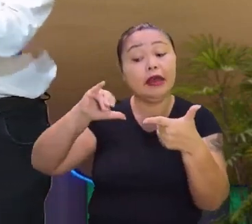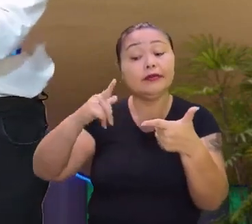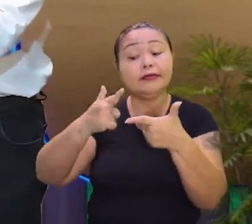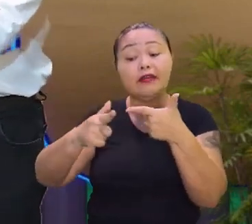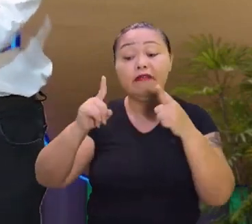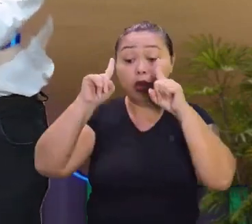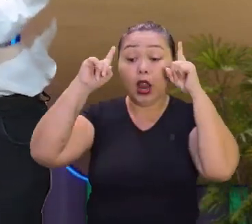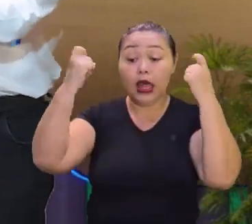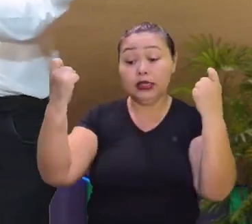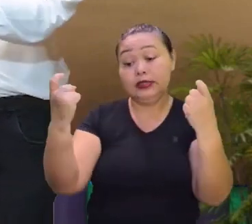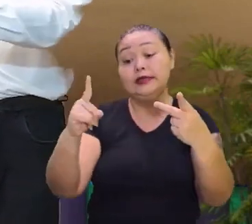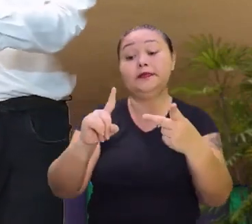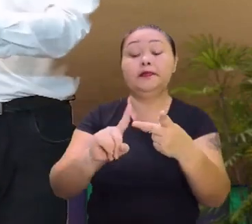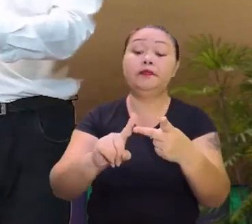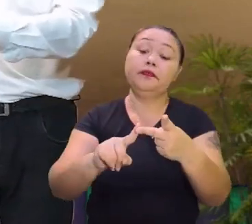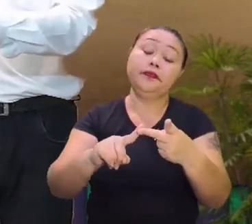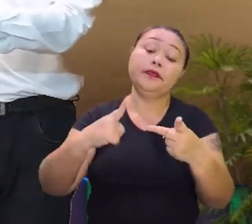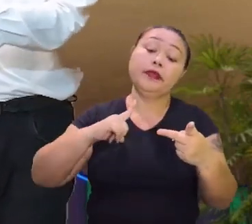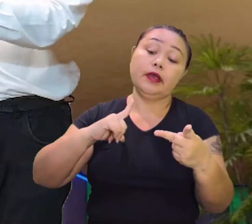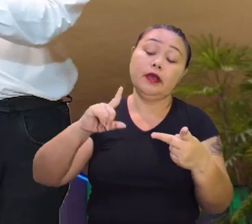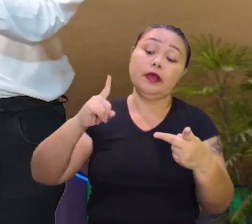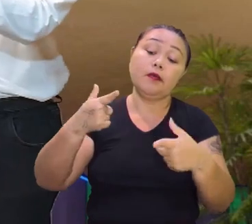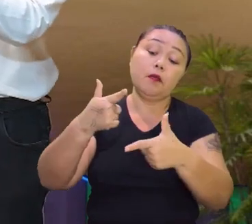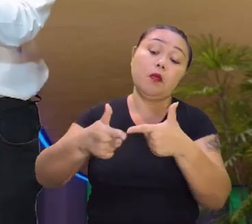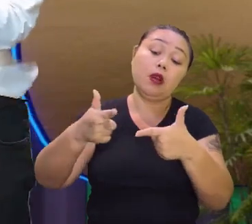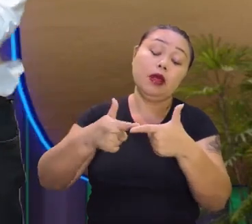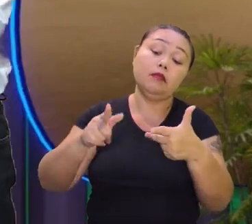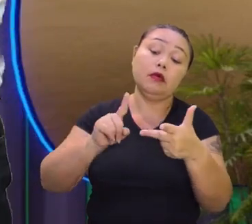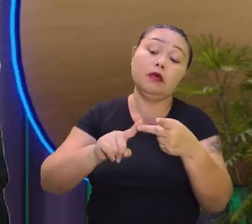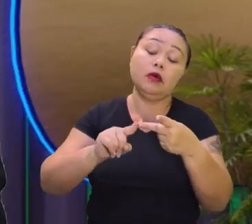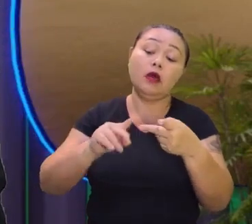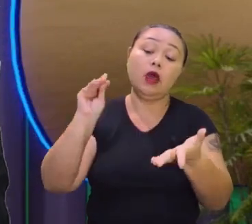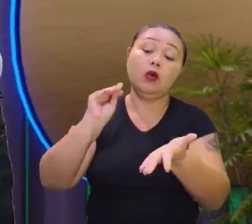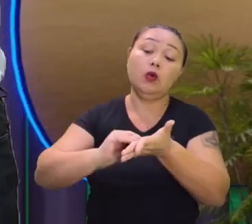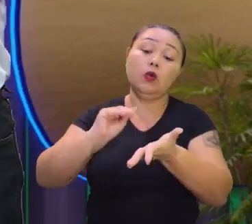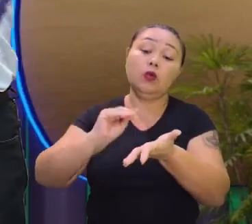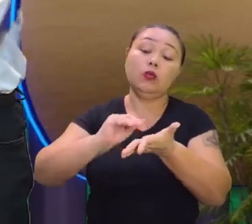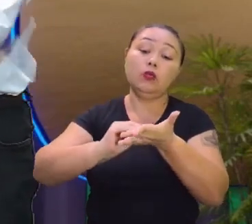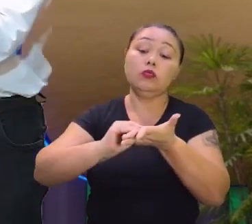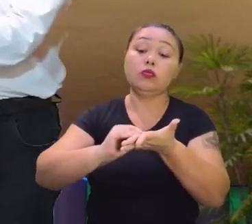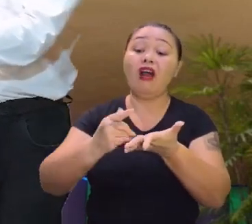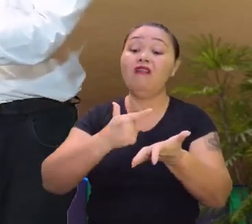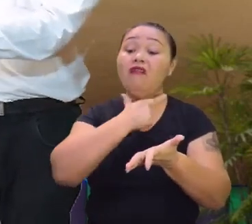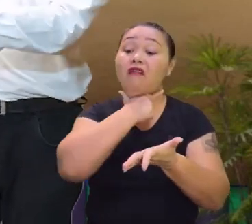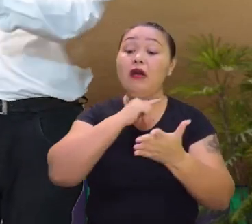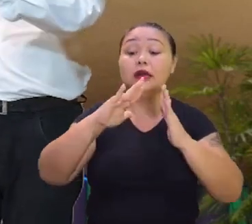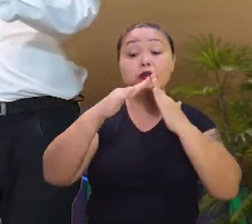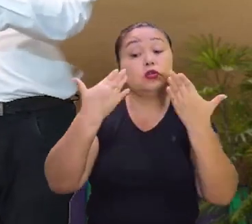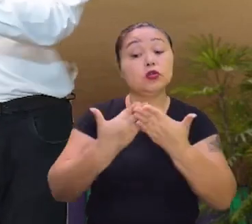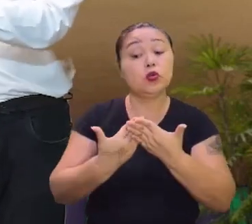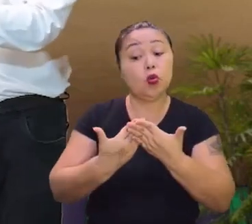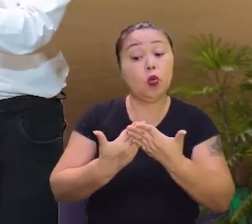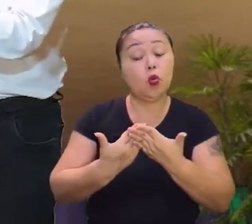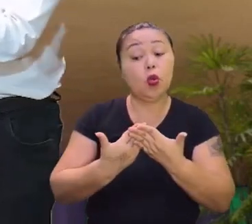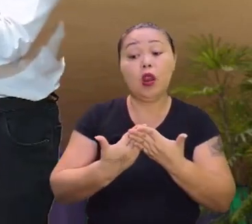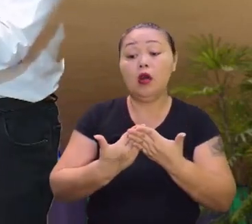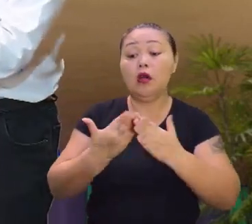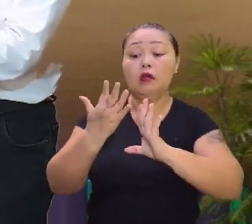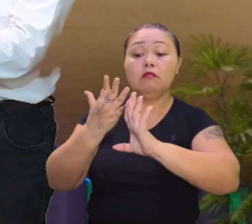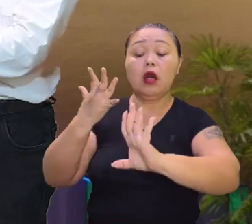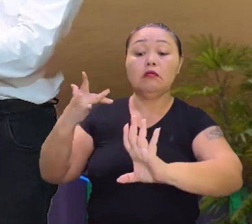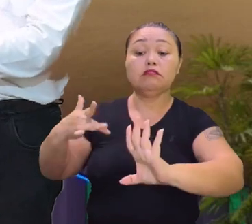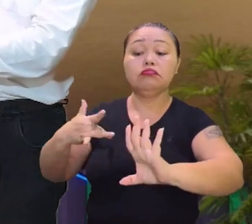de violência, vai ter problemas de falta de vagas em escolas, muitas filas